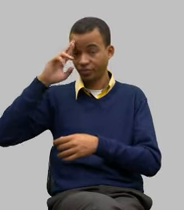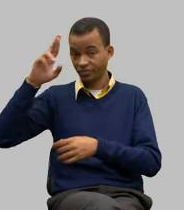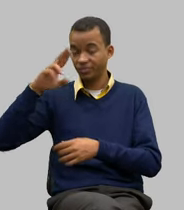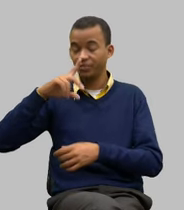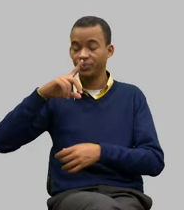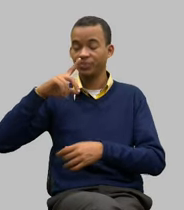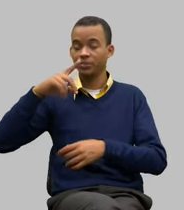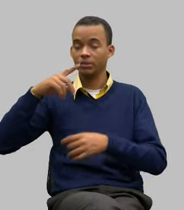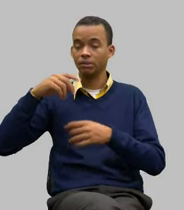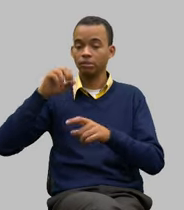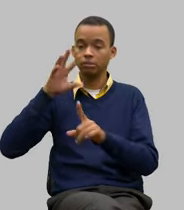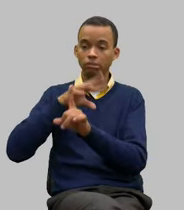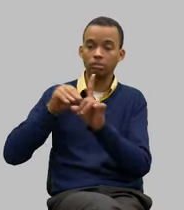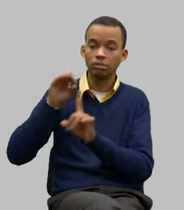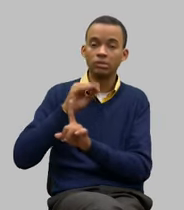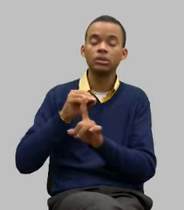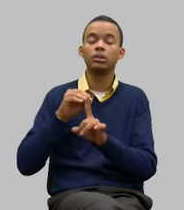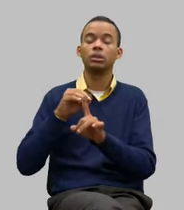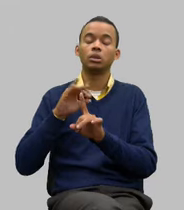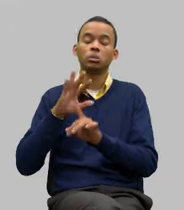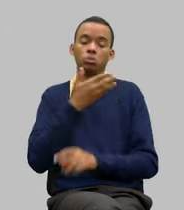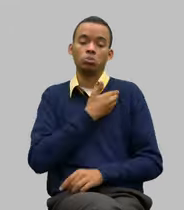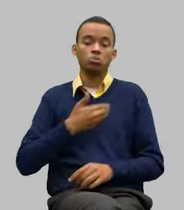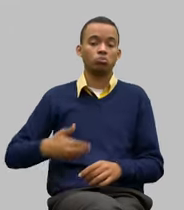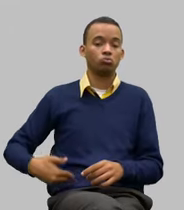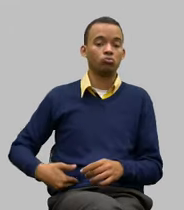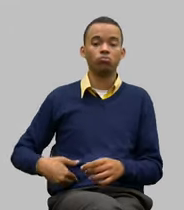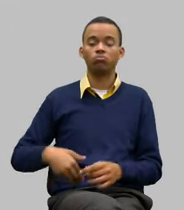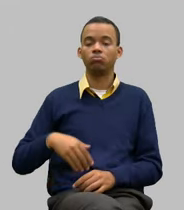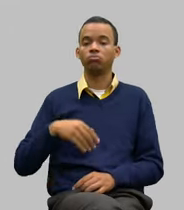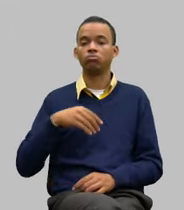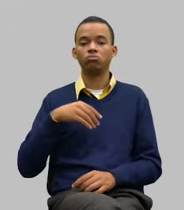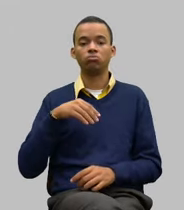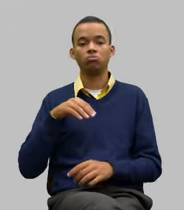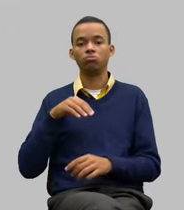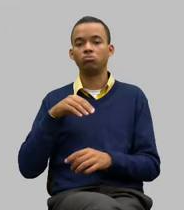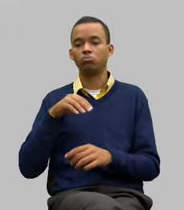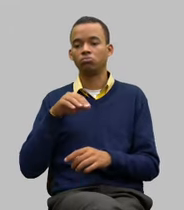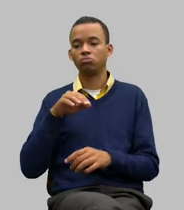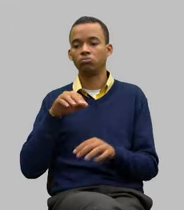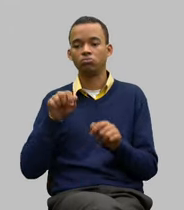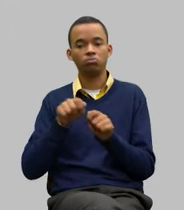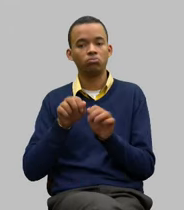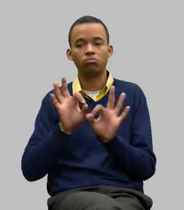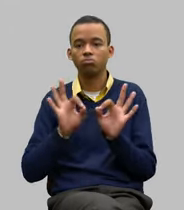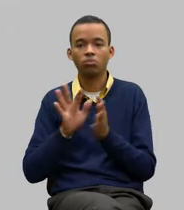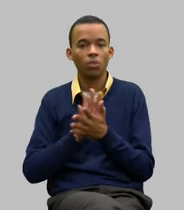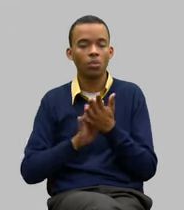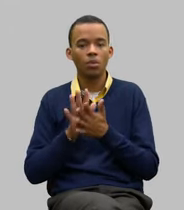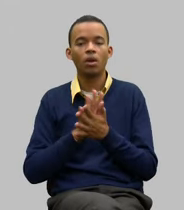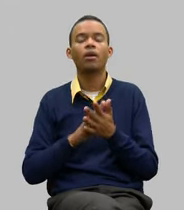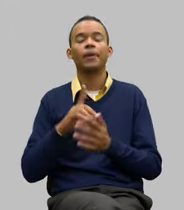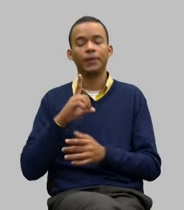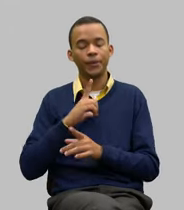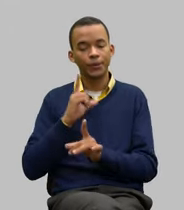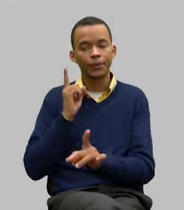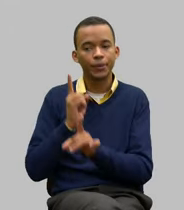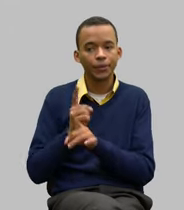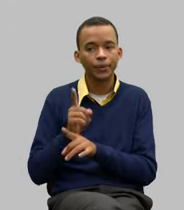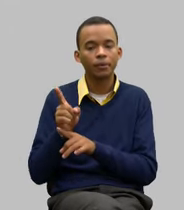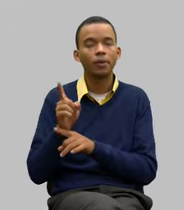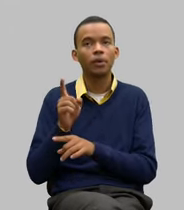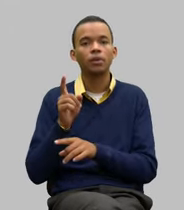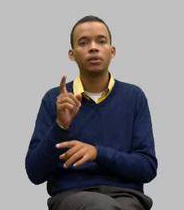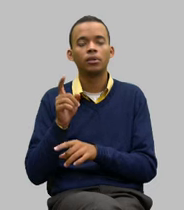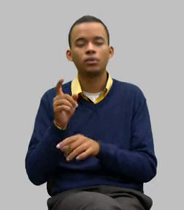mais ou menos um mês foi encontrada uma escuta ilegal na sala da inspetoria da unidade onde todos os policiais penais costumam ficar onde